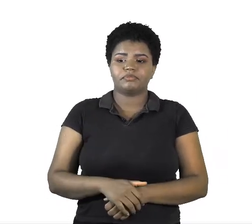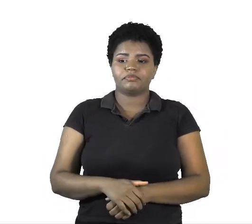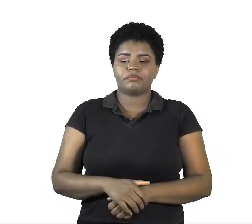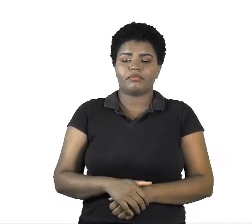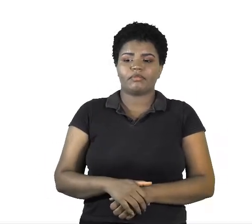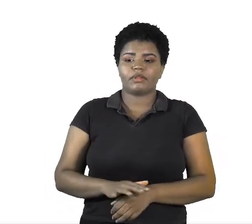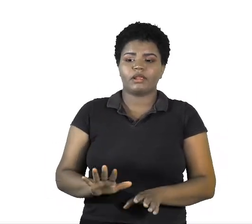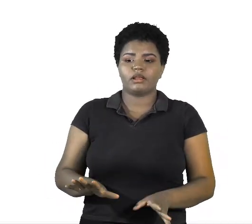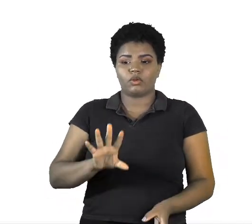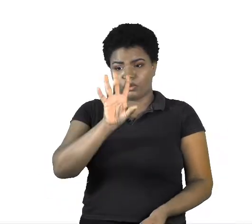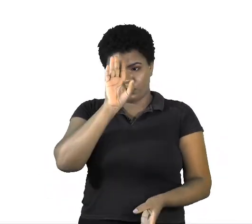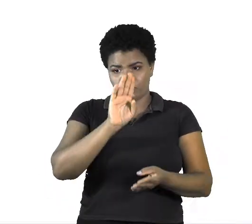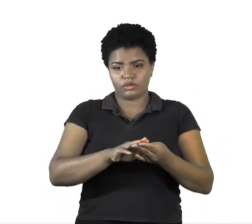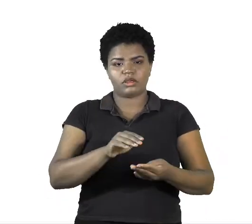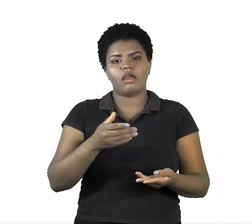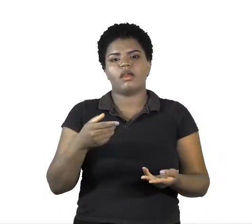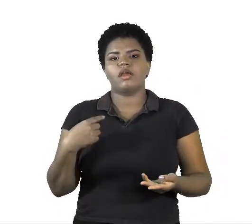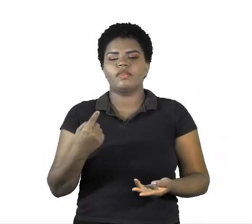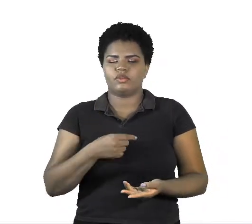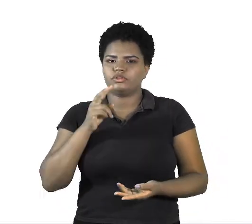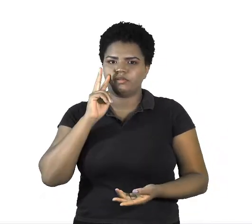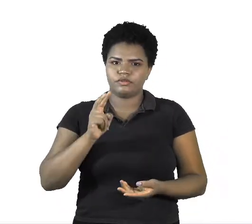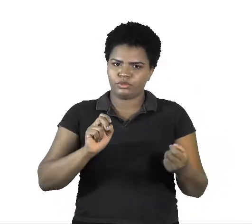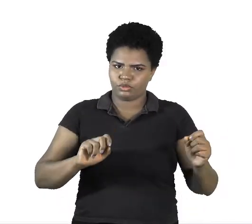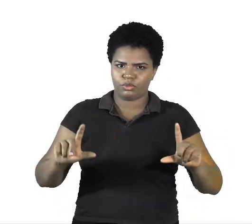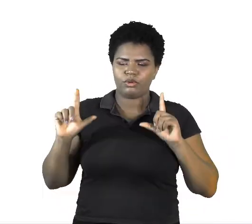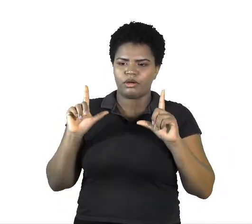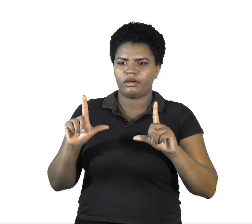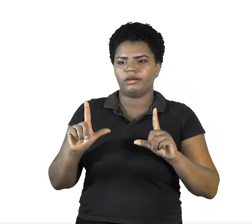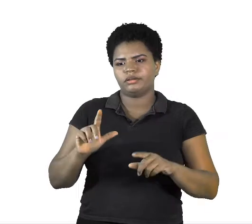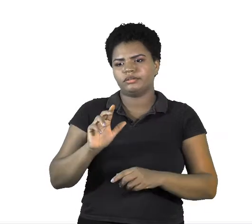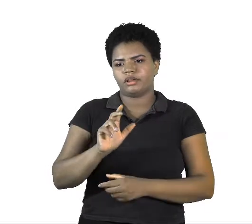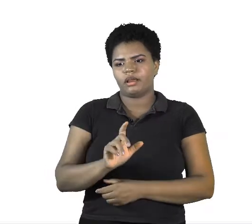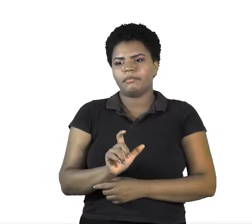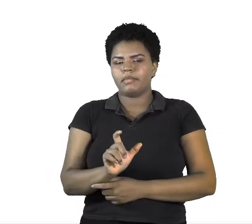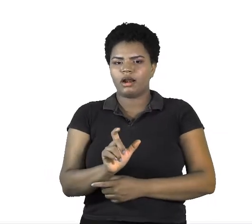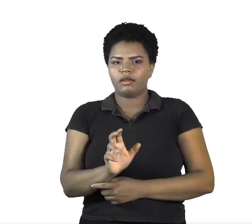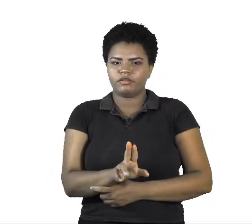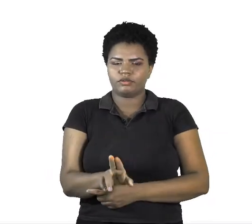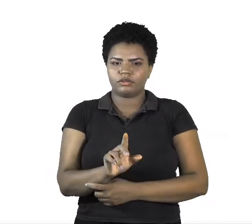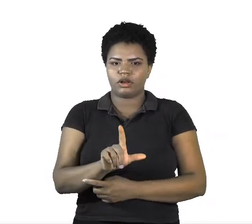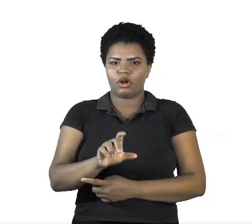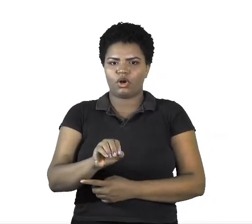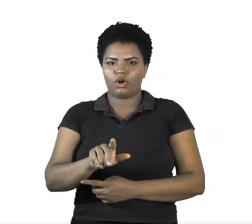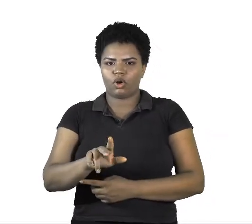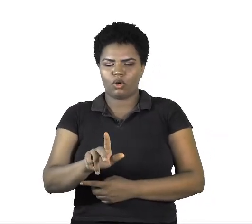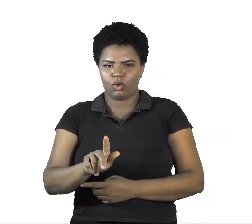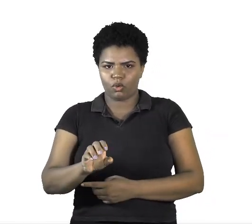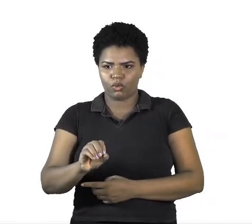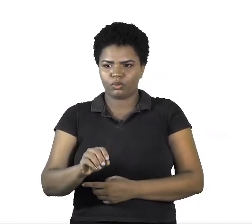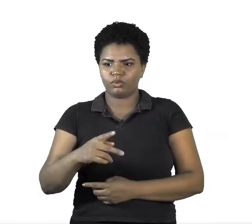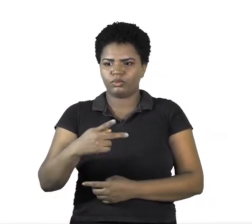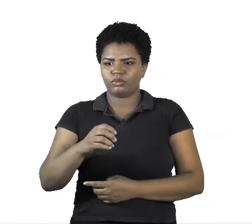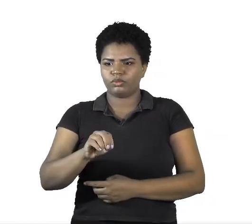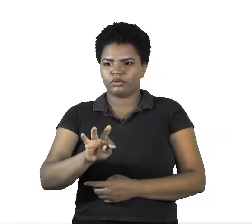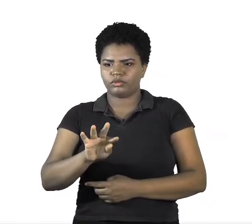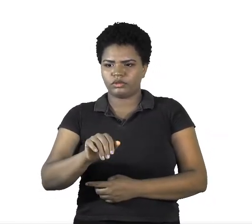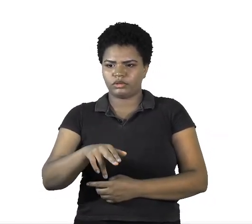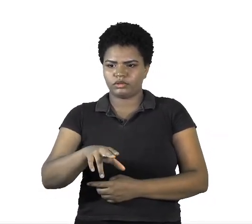é a conclusiva, que nós vimos lá no quadro, as conjunções mais utilizadas, logo, portanto, por